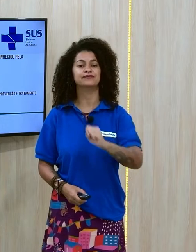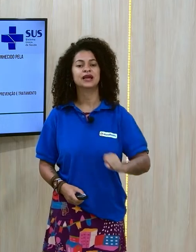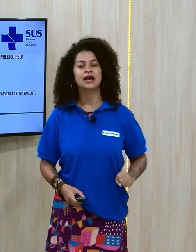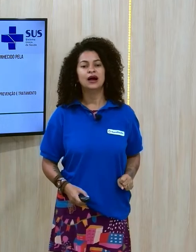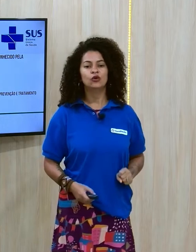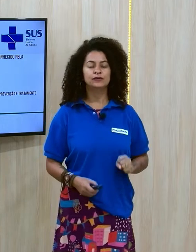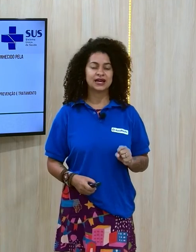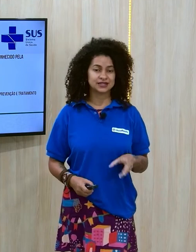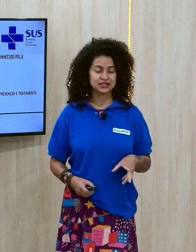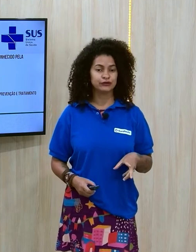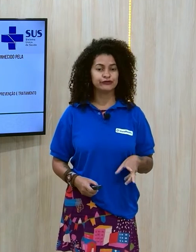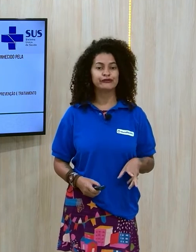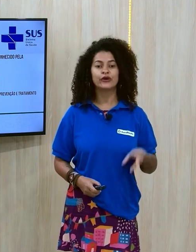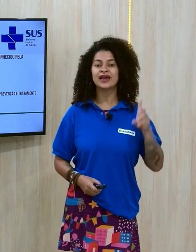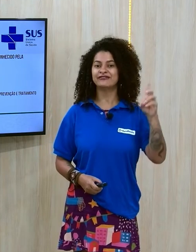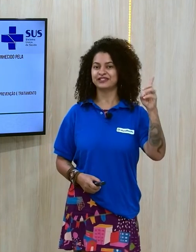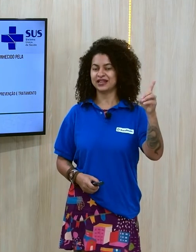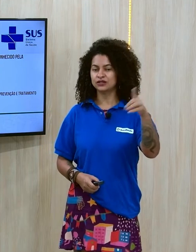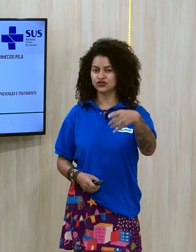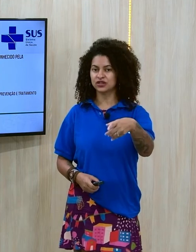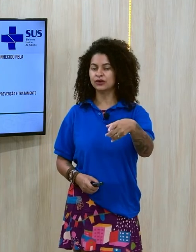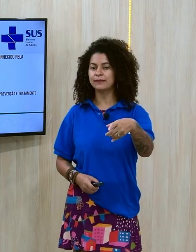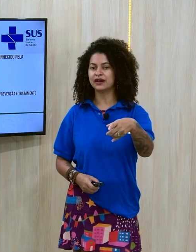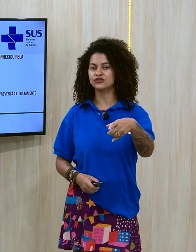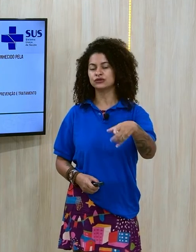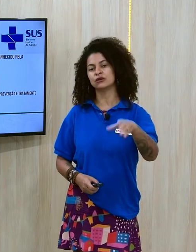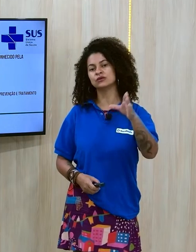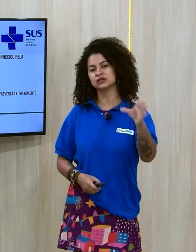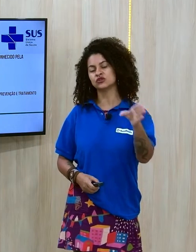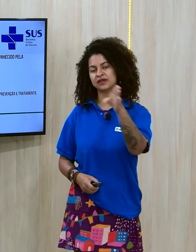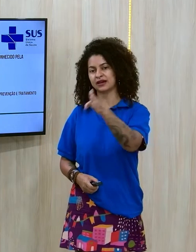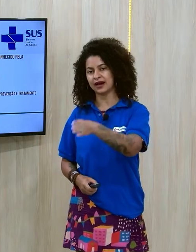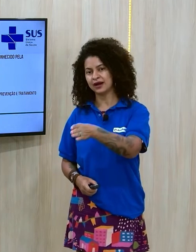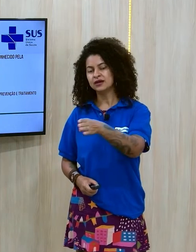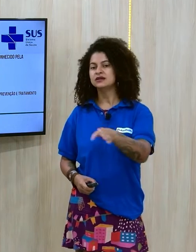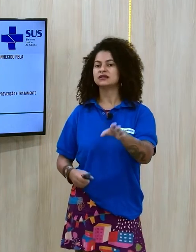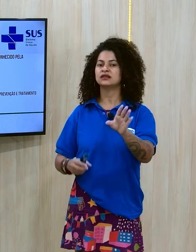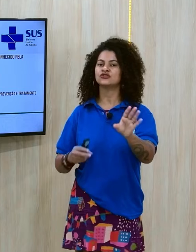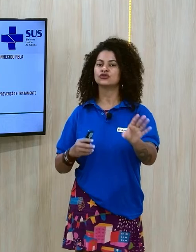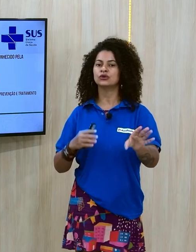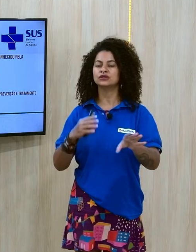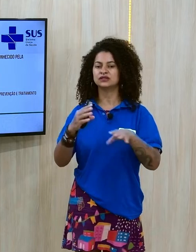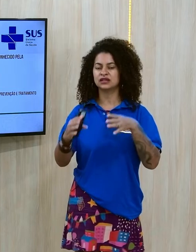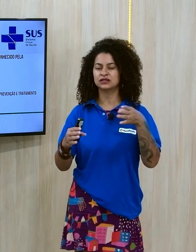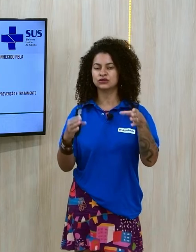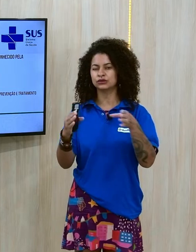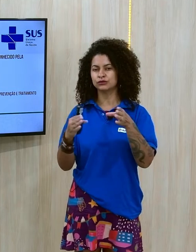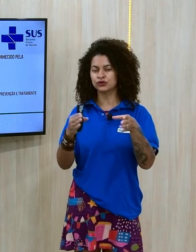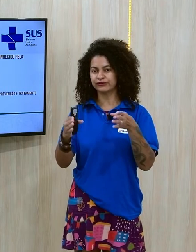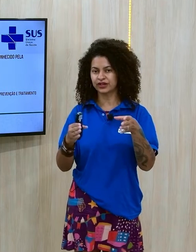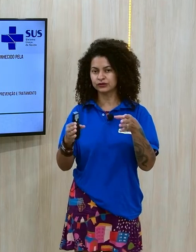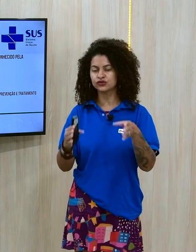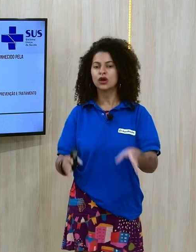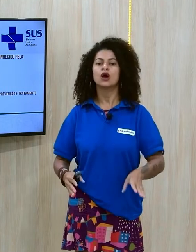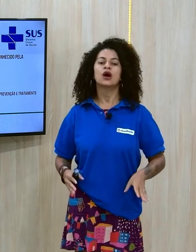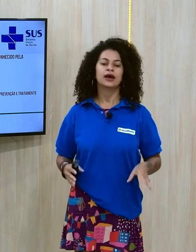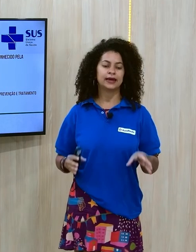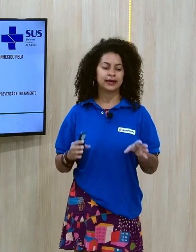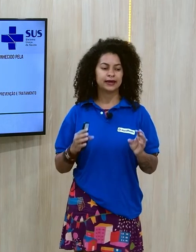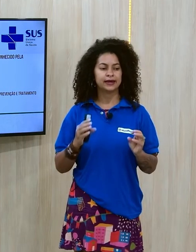aqui. O Brasil foi referência, hoje em dia não é mais, viu? De alguns anos para cá, se deixou de ter, nesses últimos